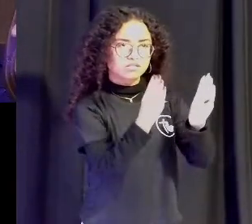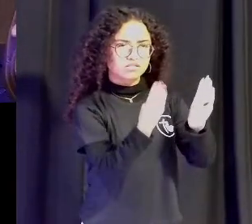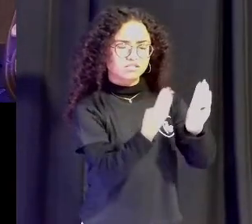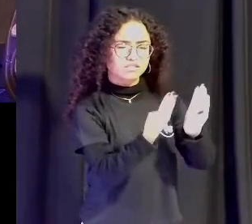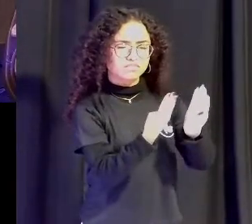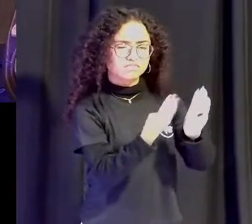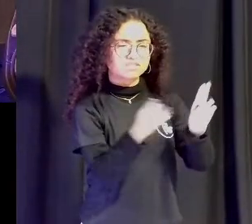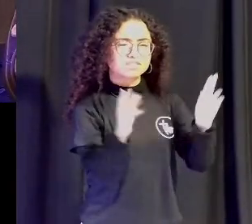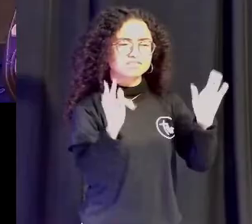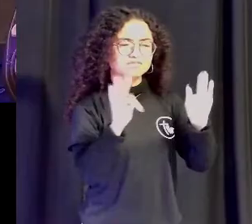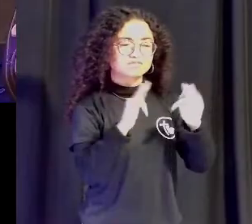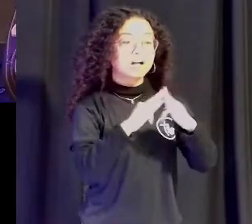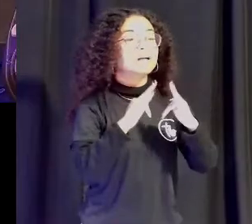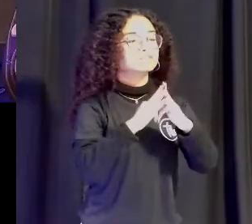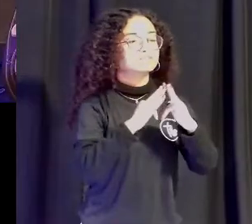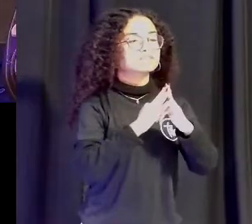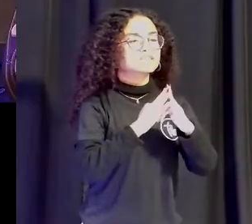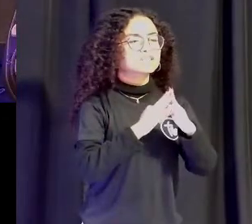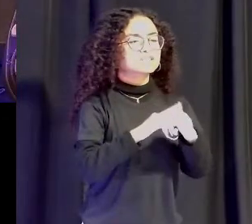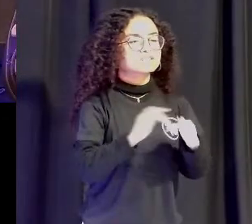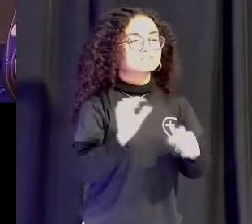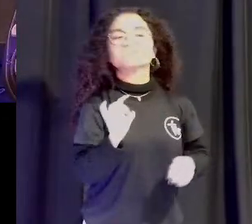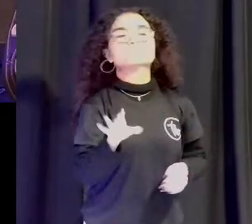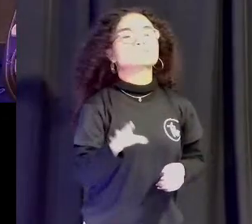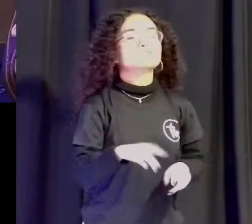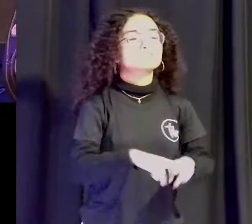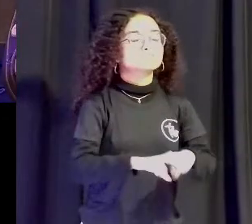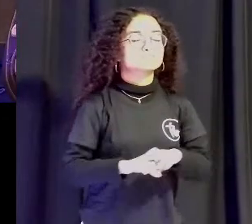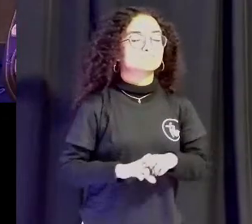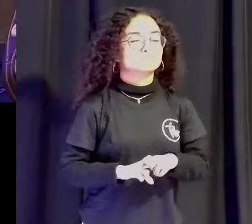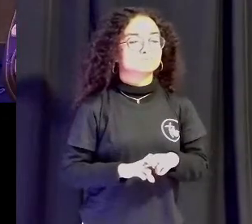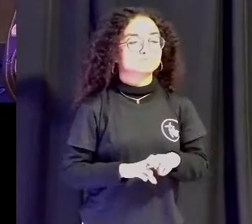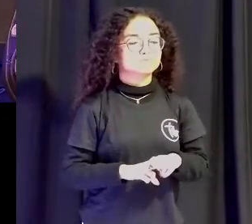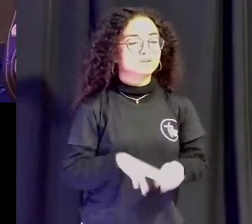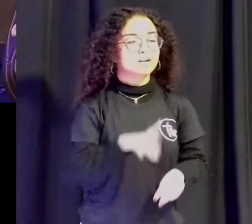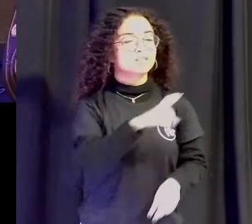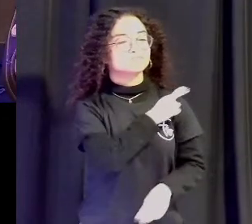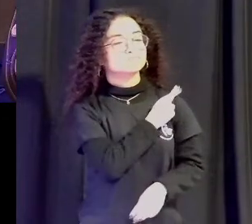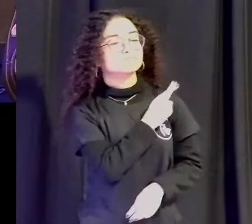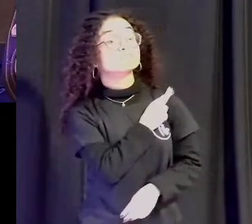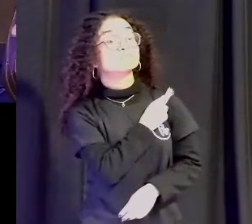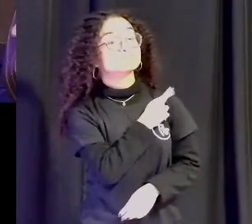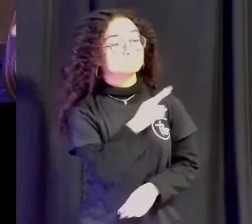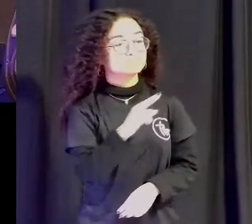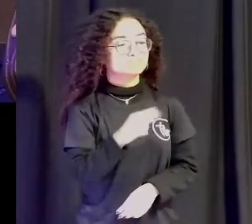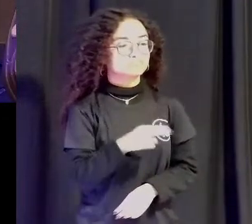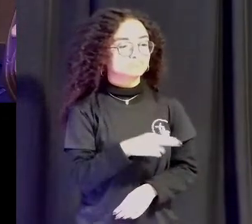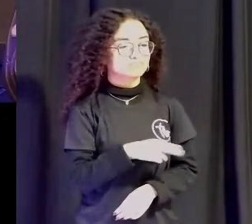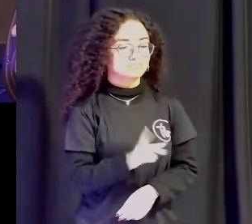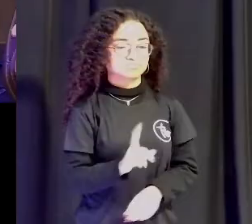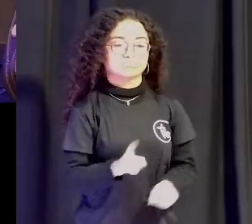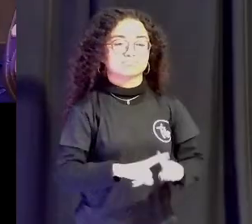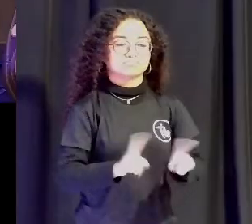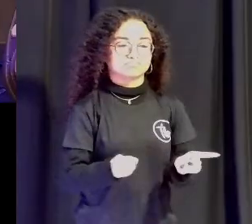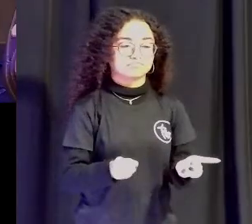ritual religioso. Eles têm o hábito de orar. Está neles, está no